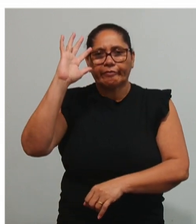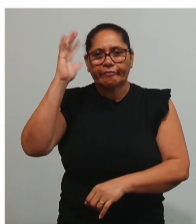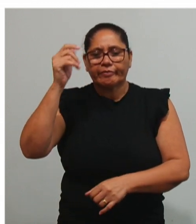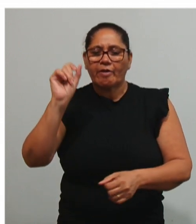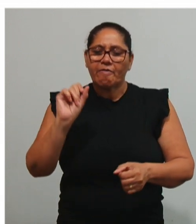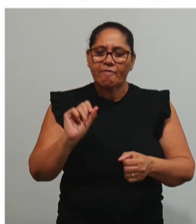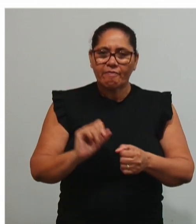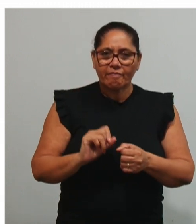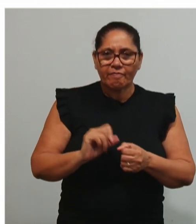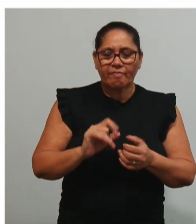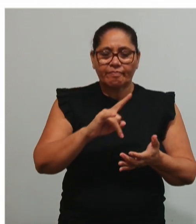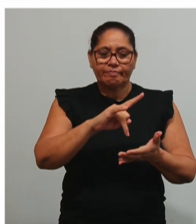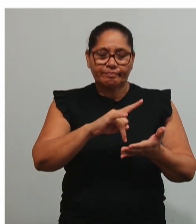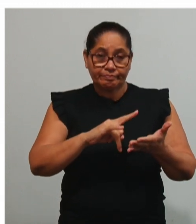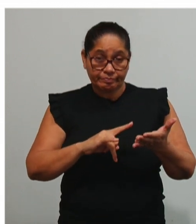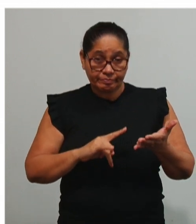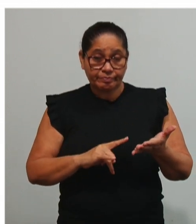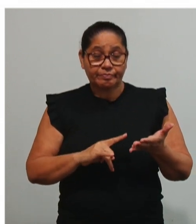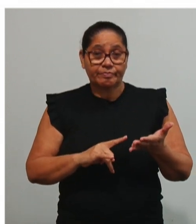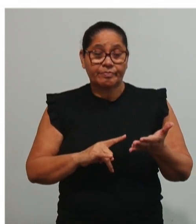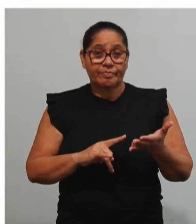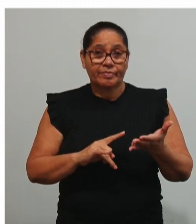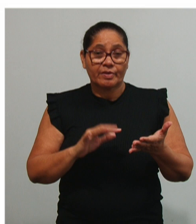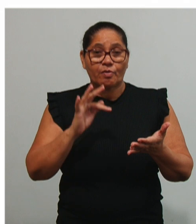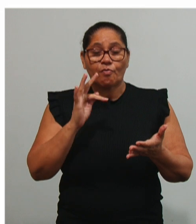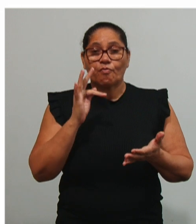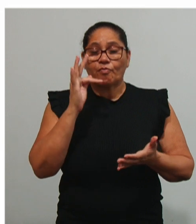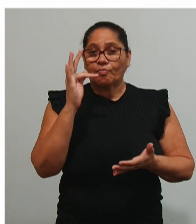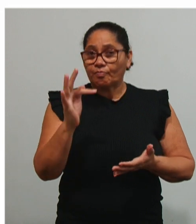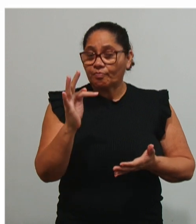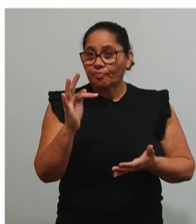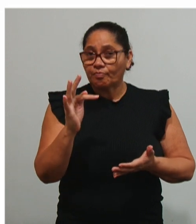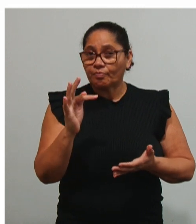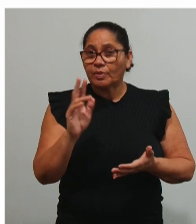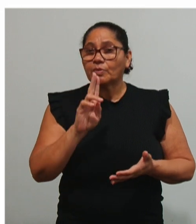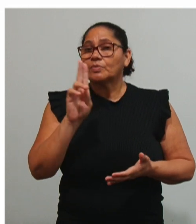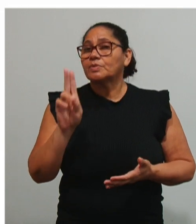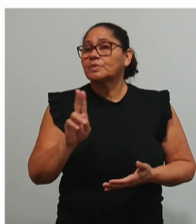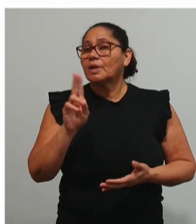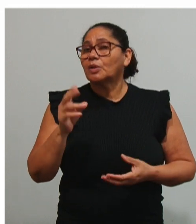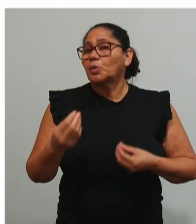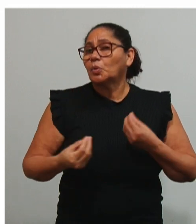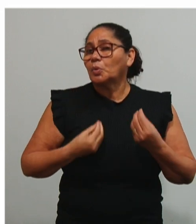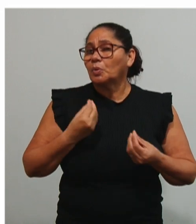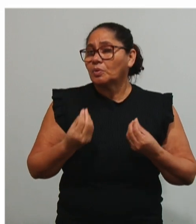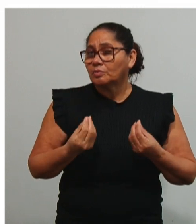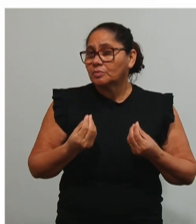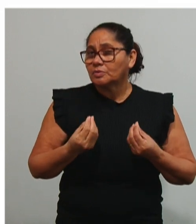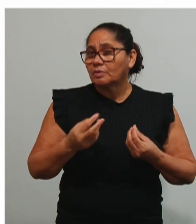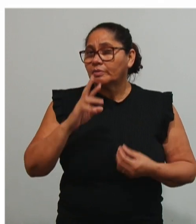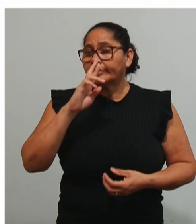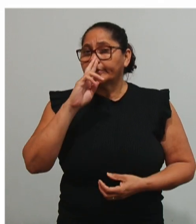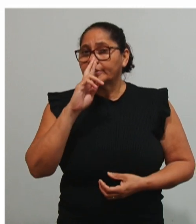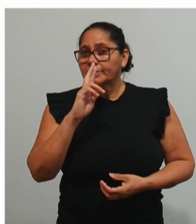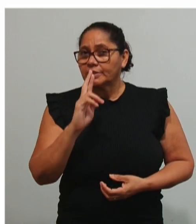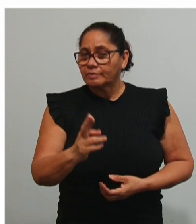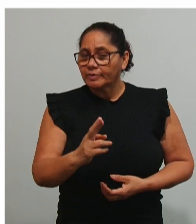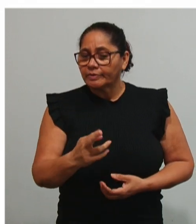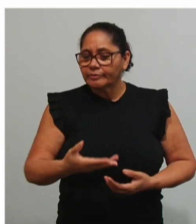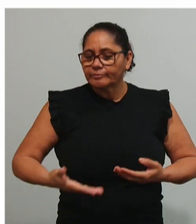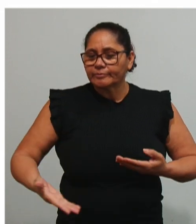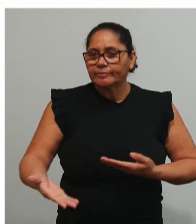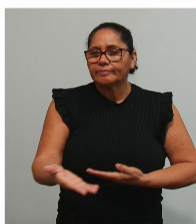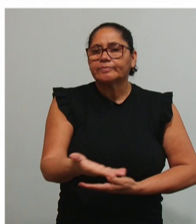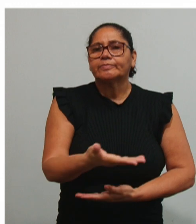Esse documento, esse procedimento formal, ele é utilizado para produzir um resultado